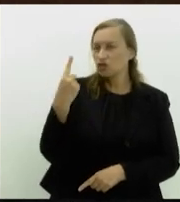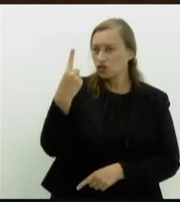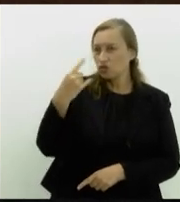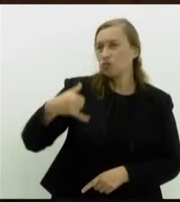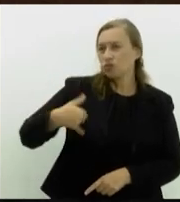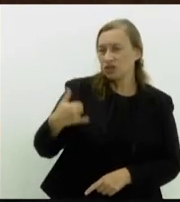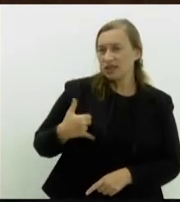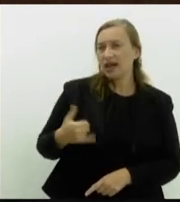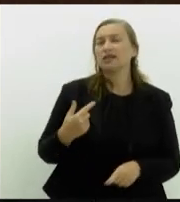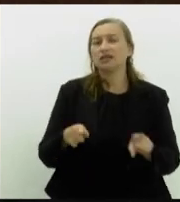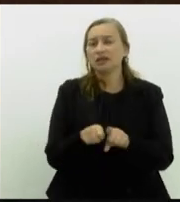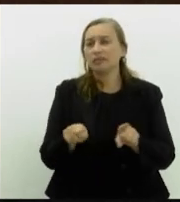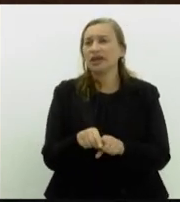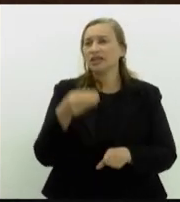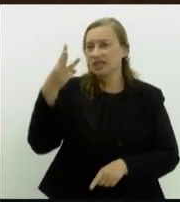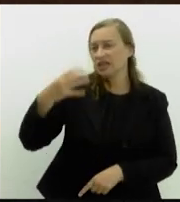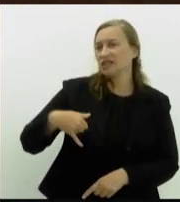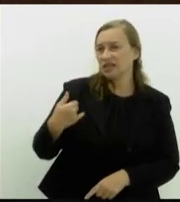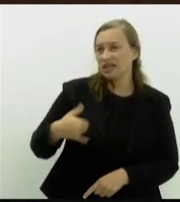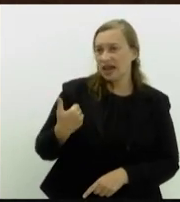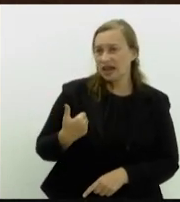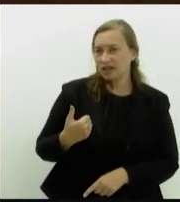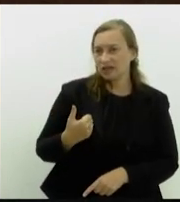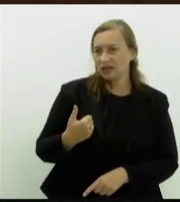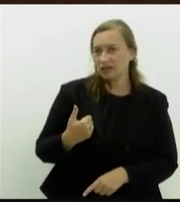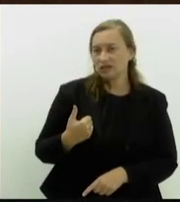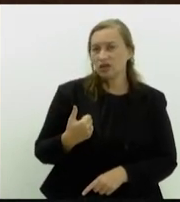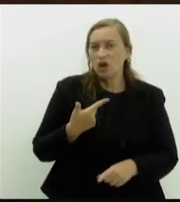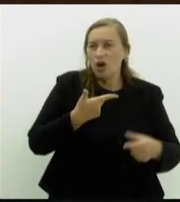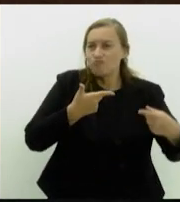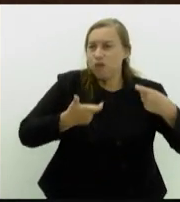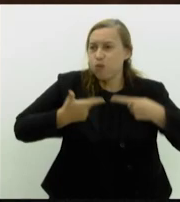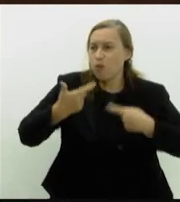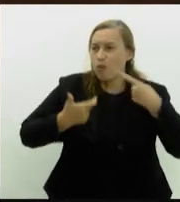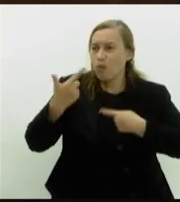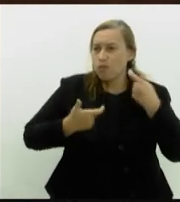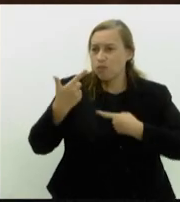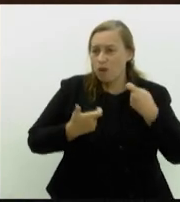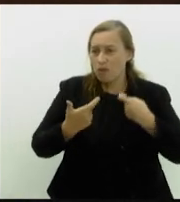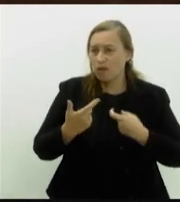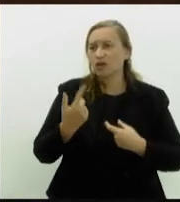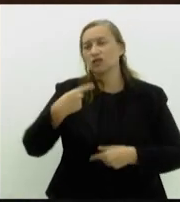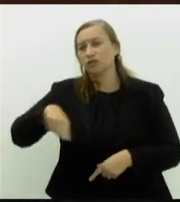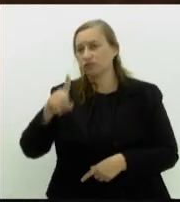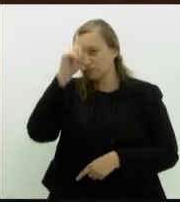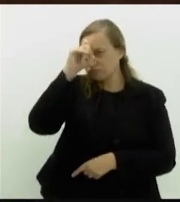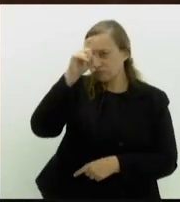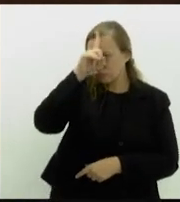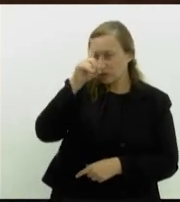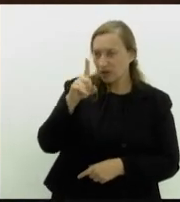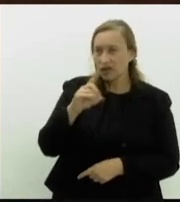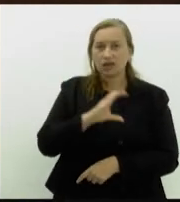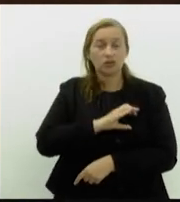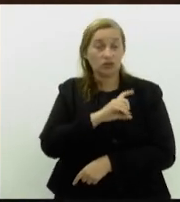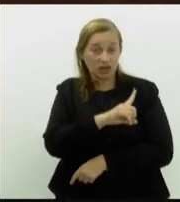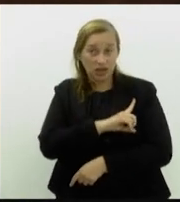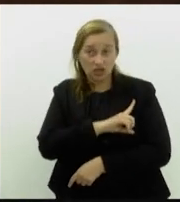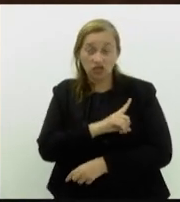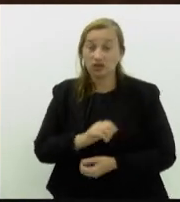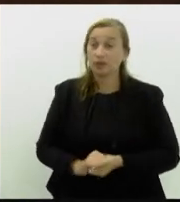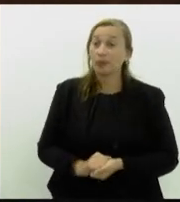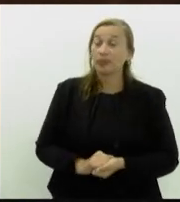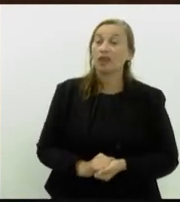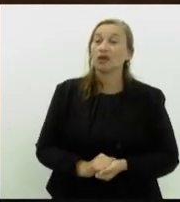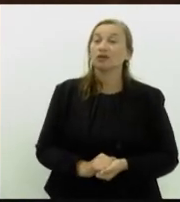Freitas, de 3 anos, foram atingidas pelos disparos e socorridos no Hospital Adão Pereira Nunes, em Duque de Caxias. De acordo